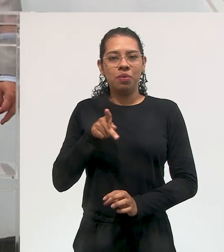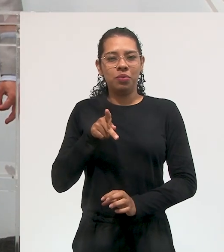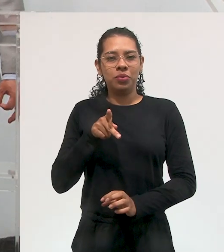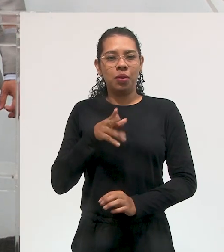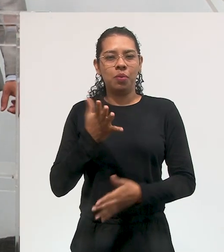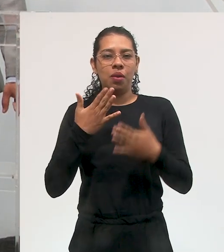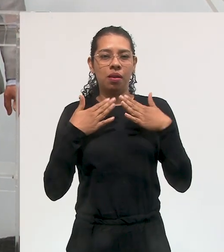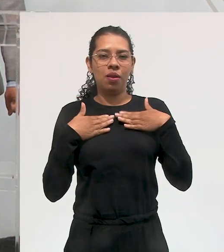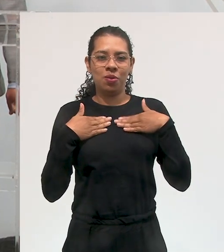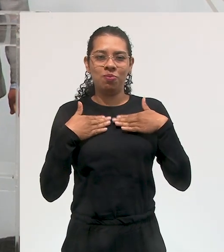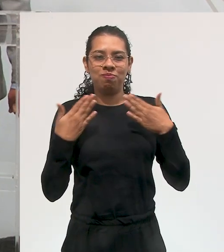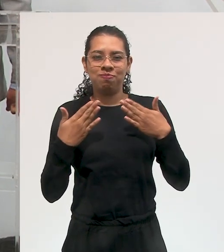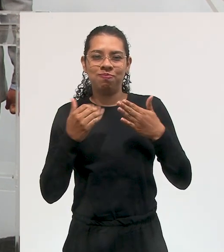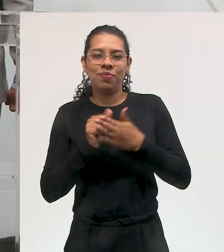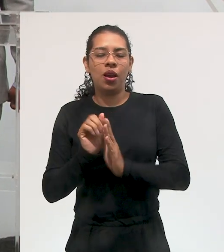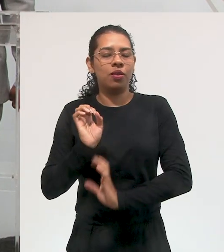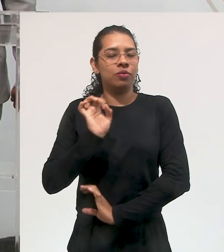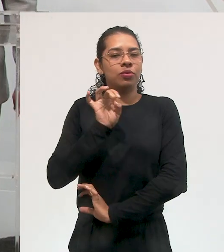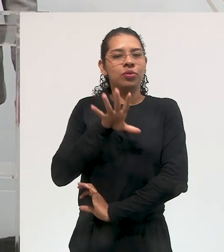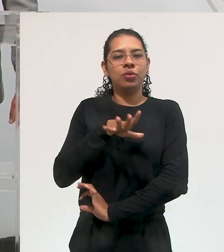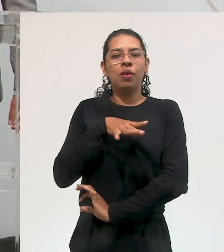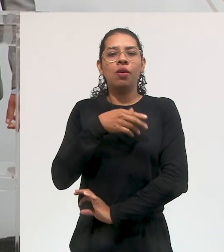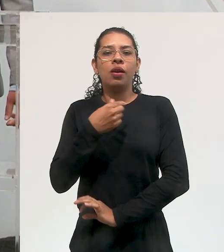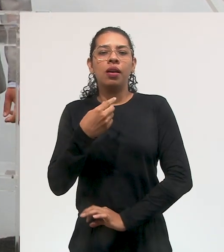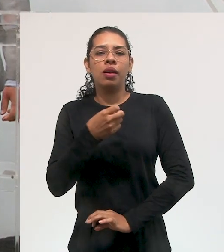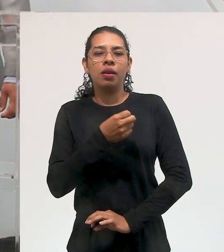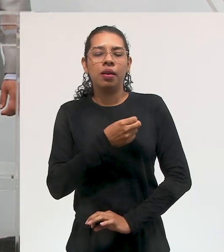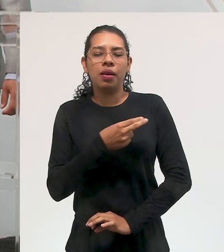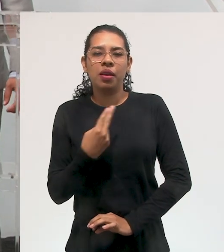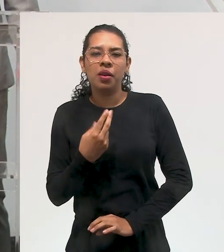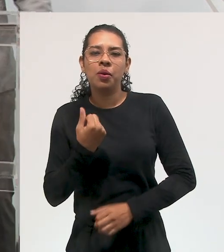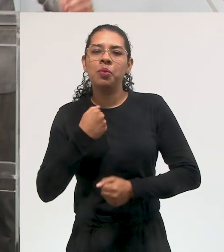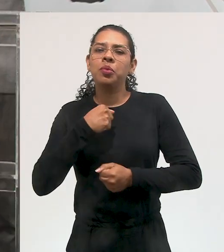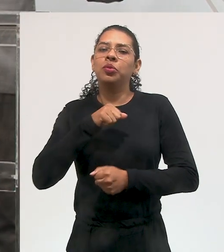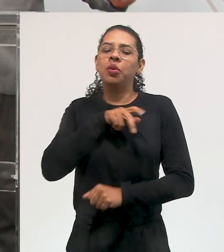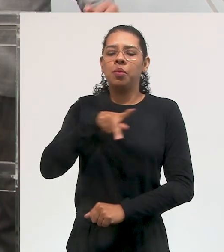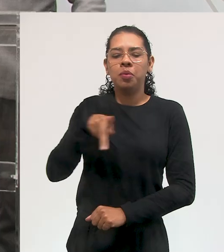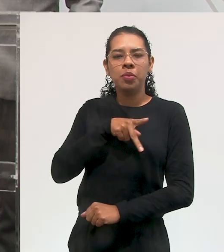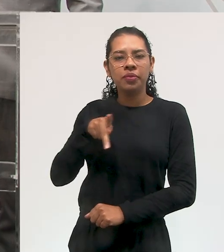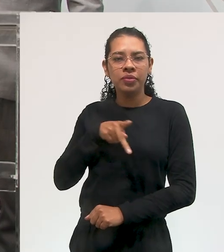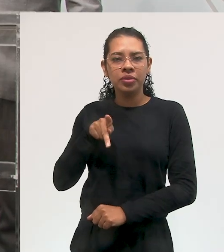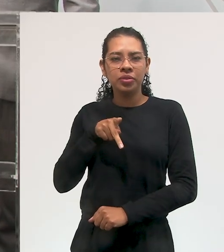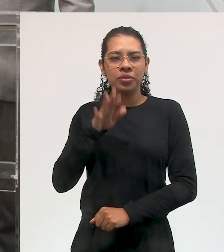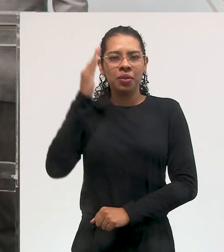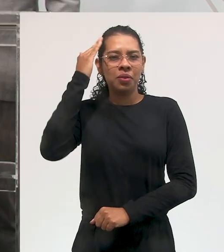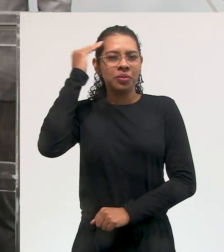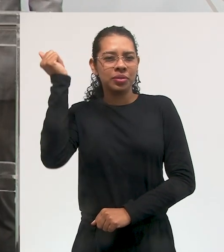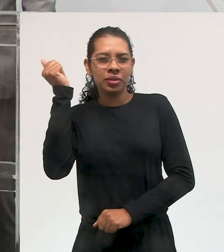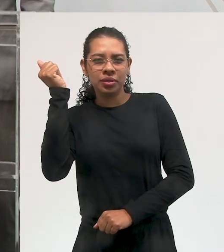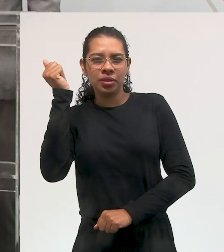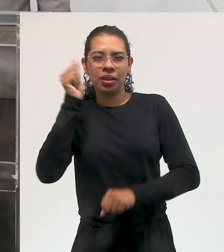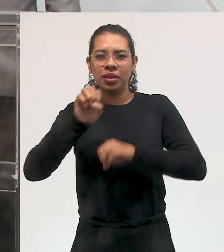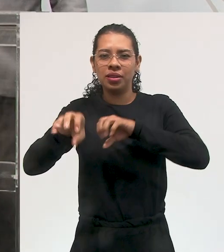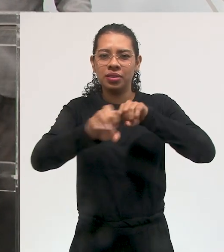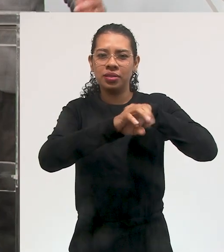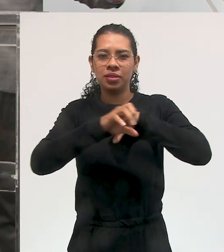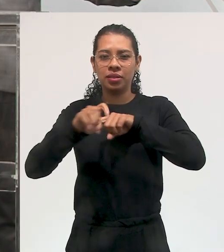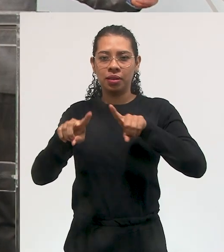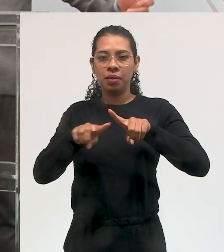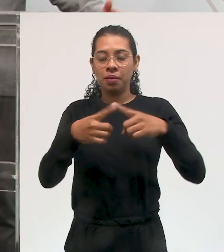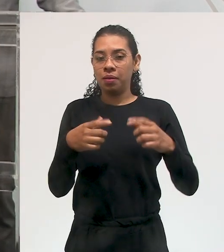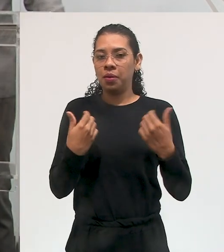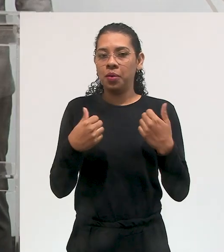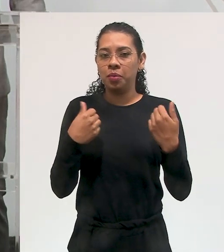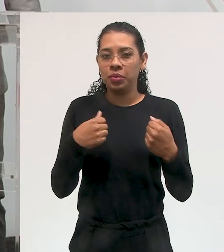tal disciplina sobre esse aspecto. Por que a gente não é desafiado com outras disciplinas, né, pensando mais no coletivo, de trazer